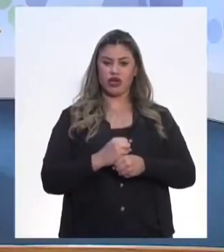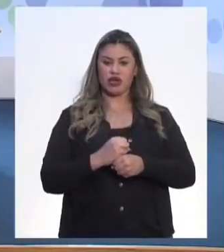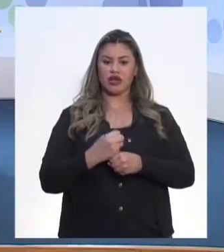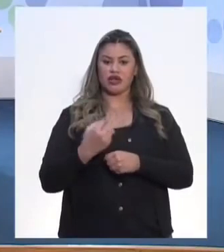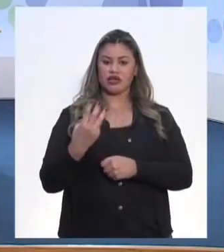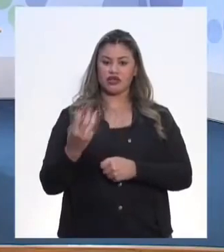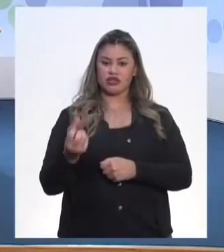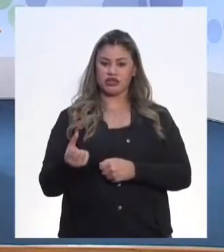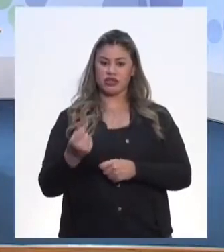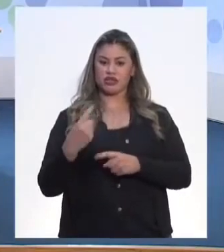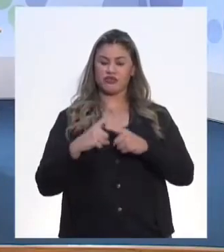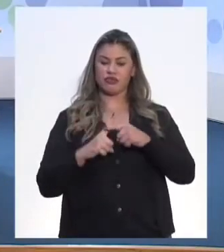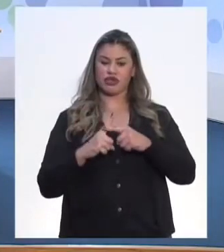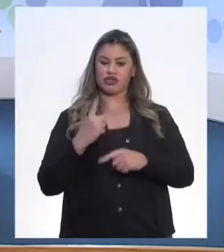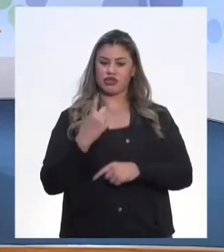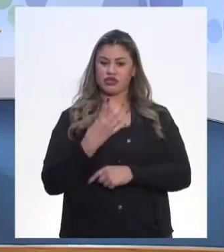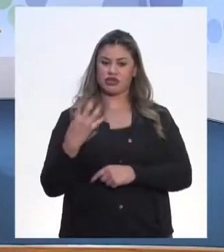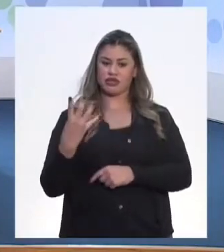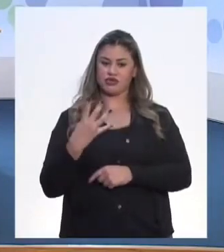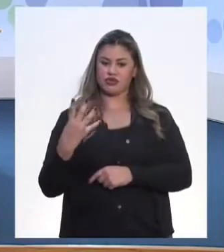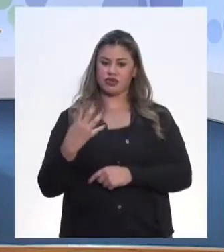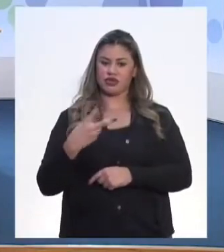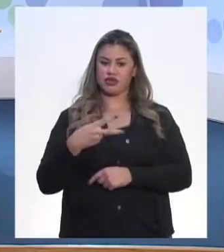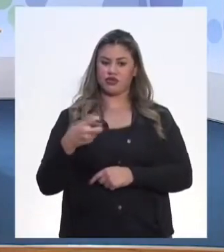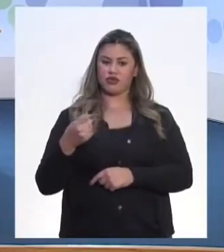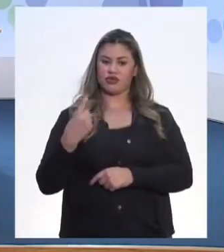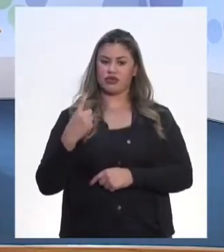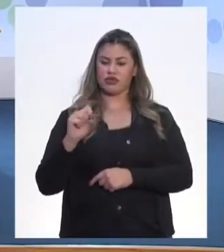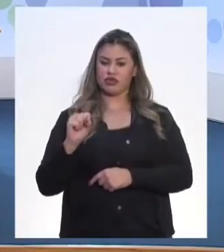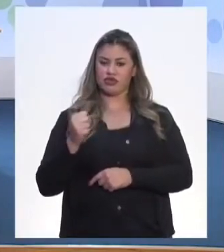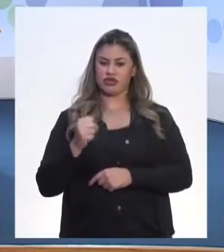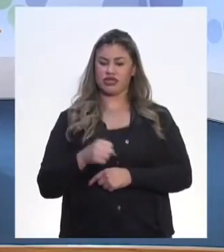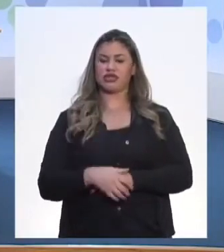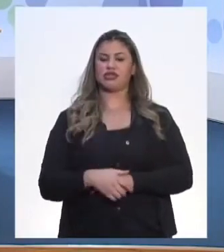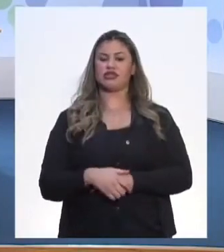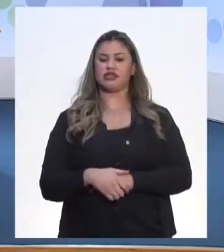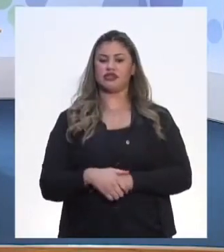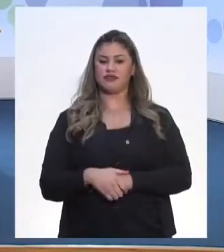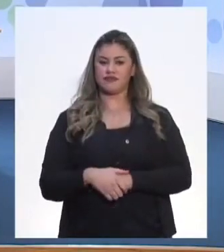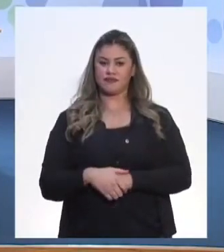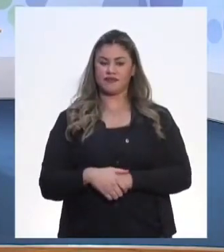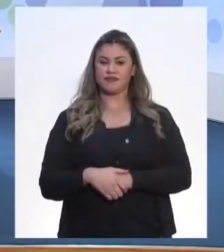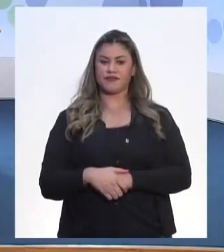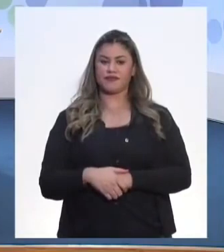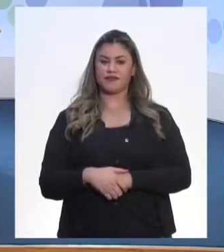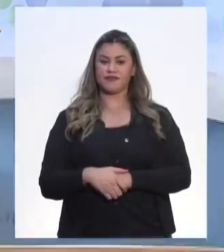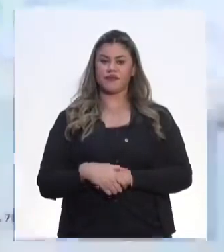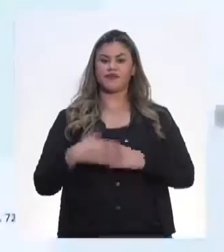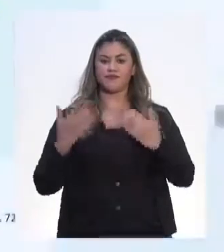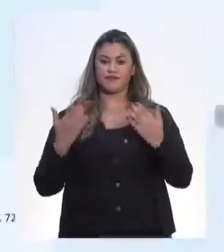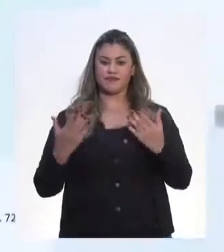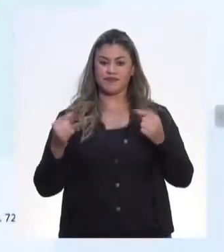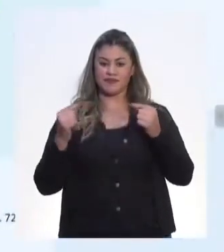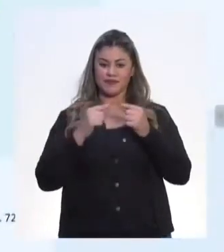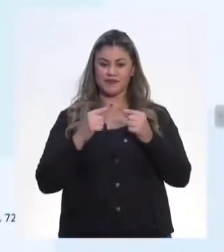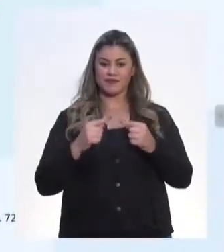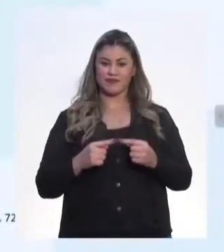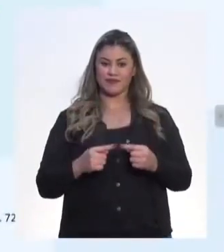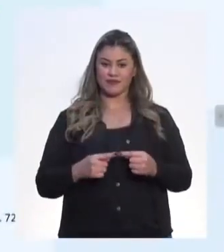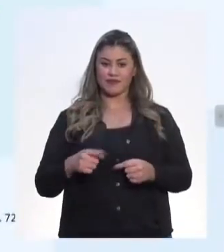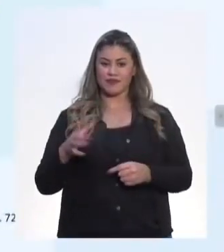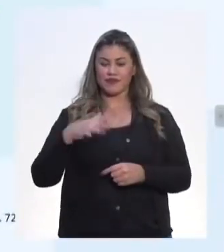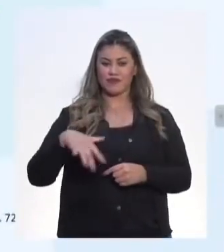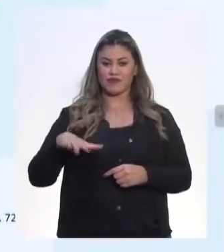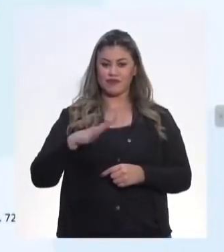mais 144 igual a 180. Beleza. Então, aí, no caso, a relação aqui, vocês podem